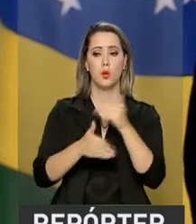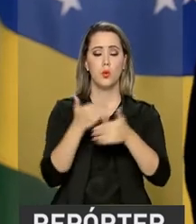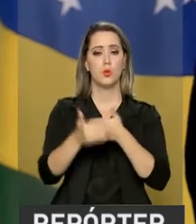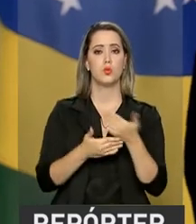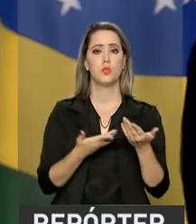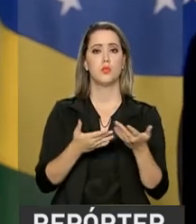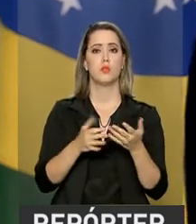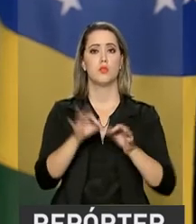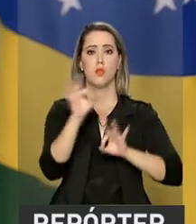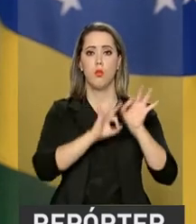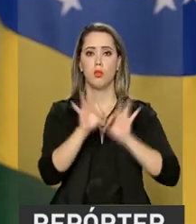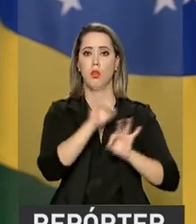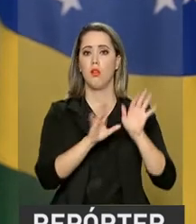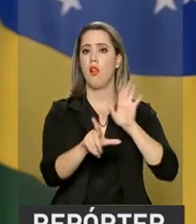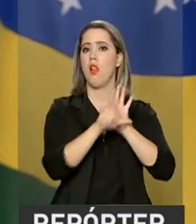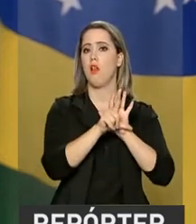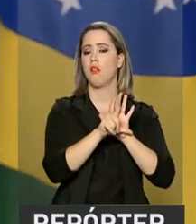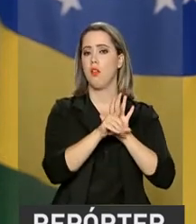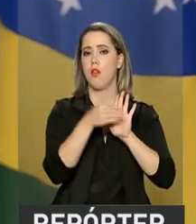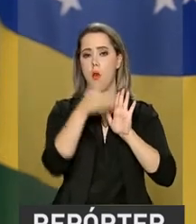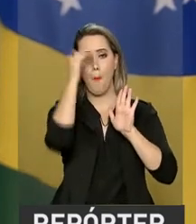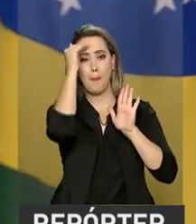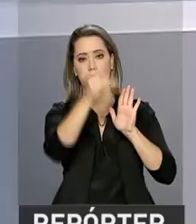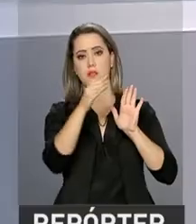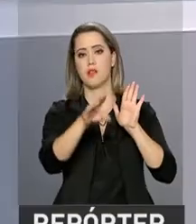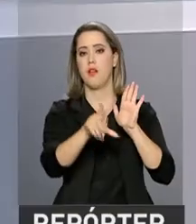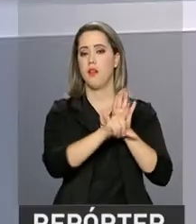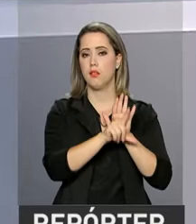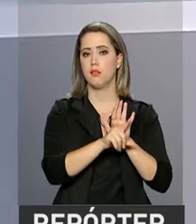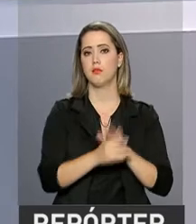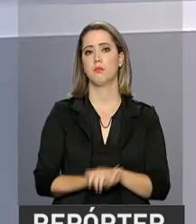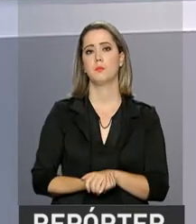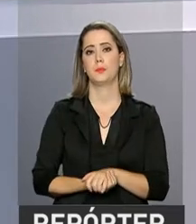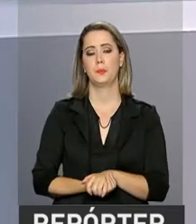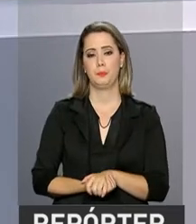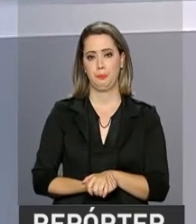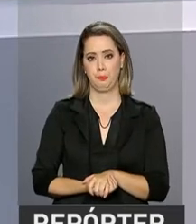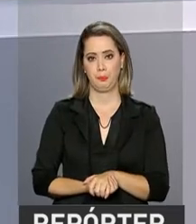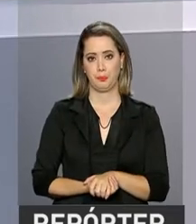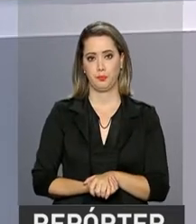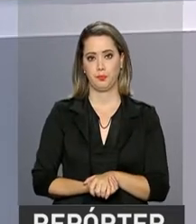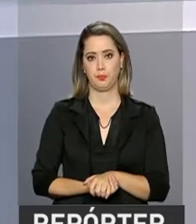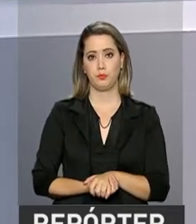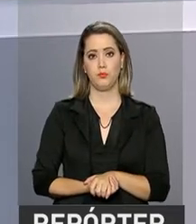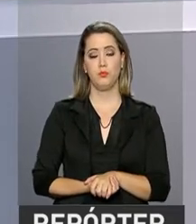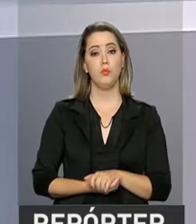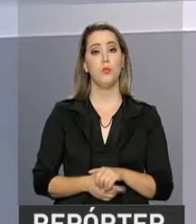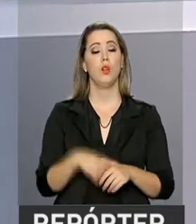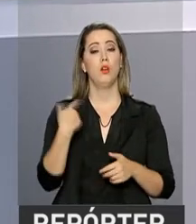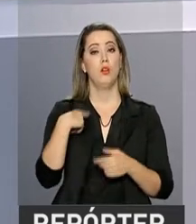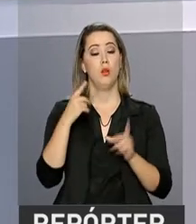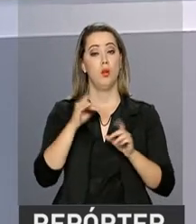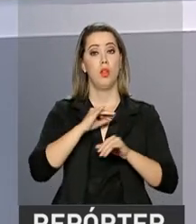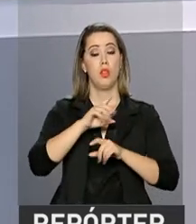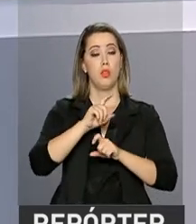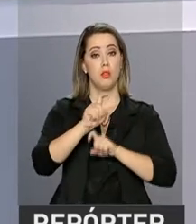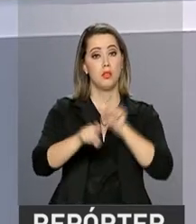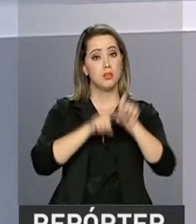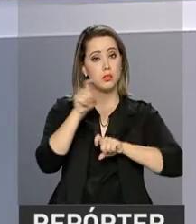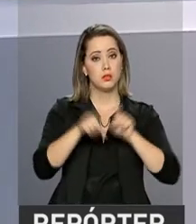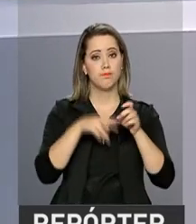da ordem significa sim o cumprimento da lei o observatório digital vai ajudar no monitoramento